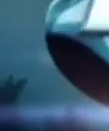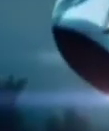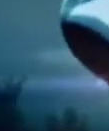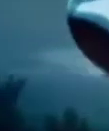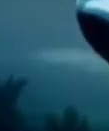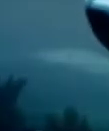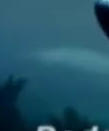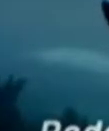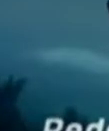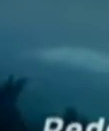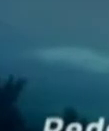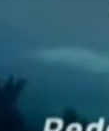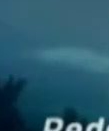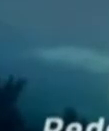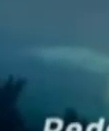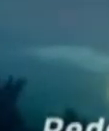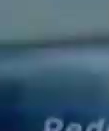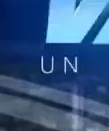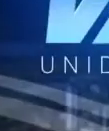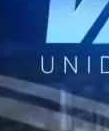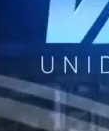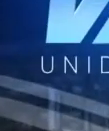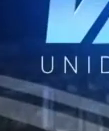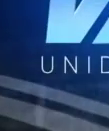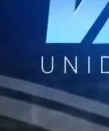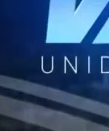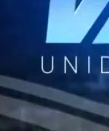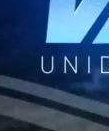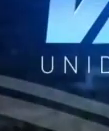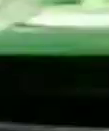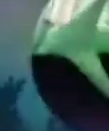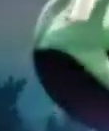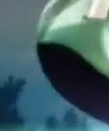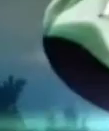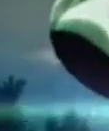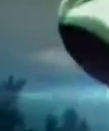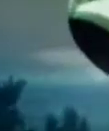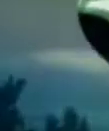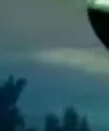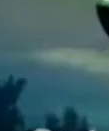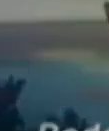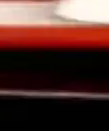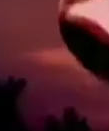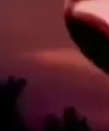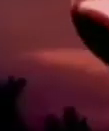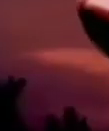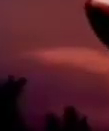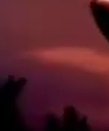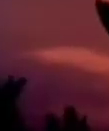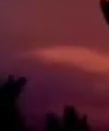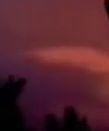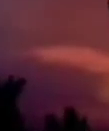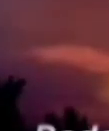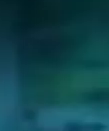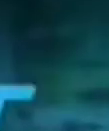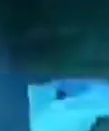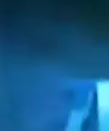Atenção emissoras que fazem parte da RCT, Rede Comunidade de Televisão, para a formação de rede.